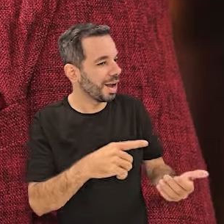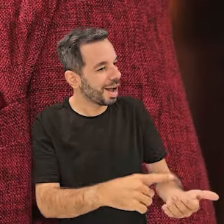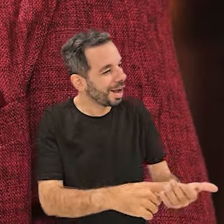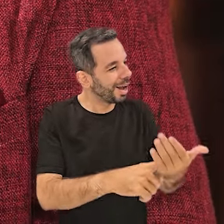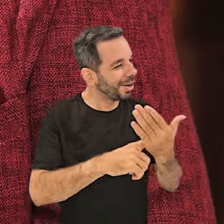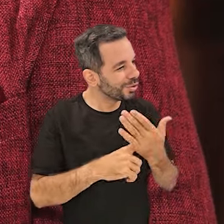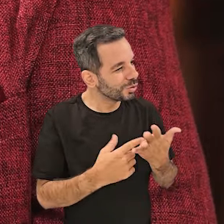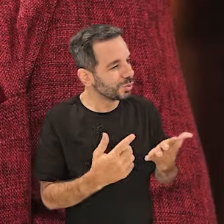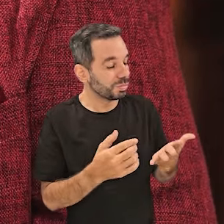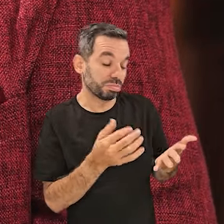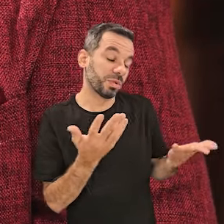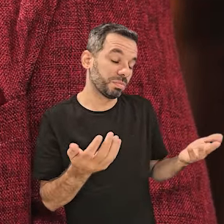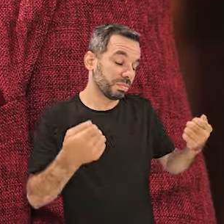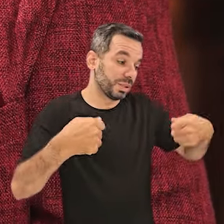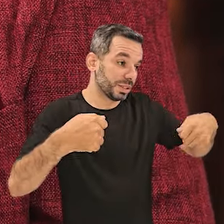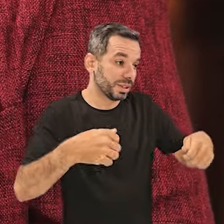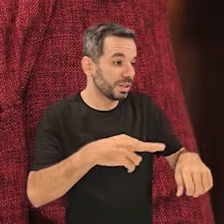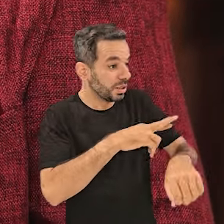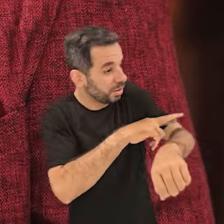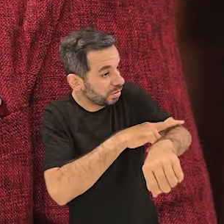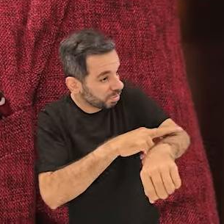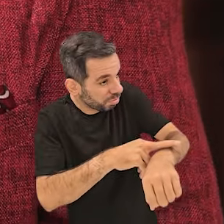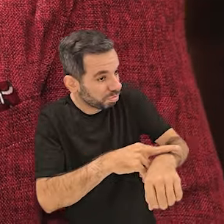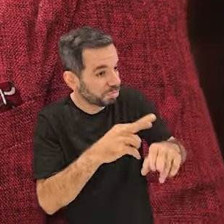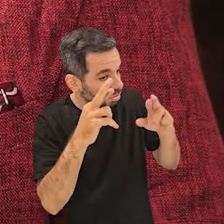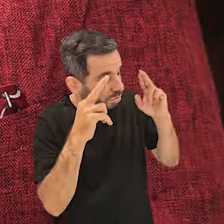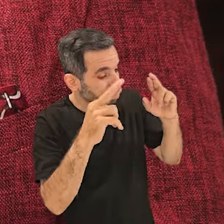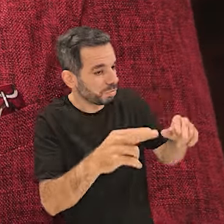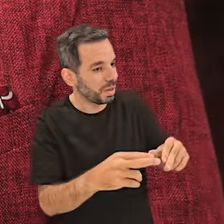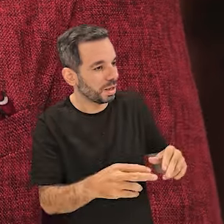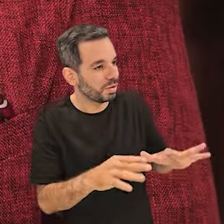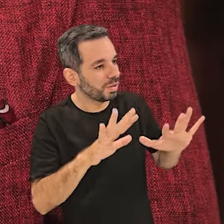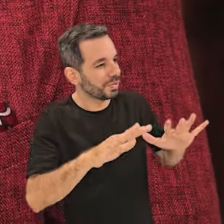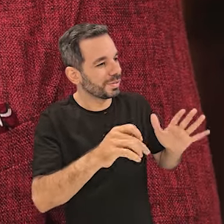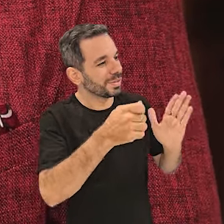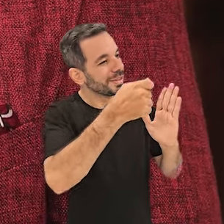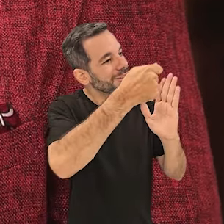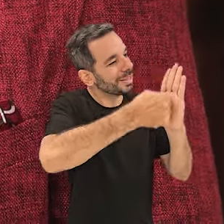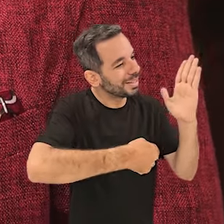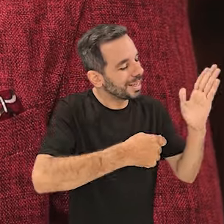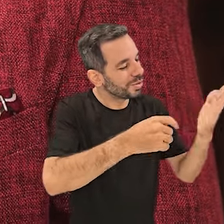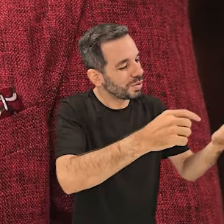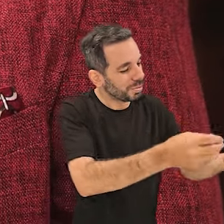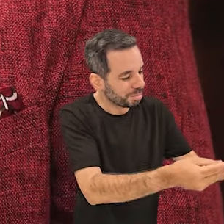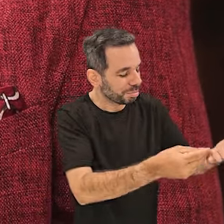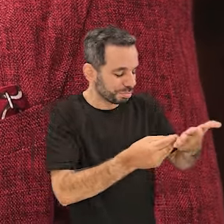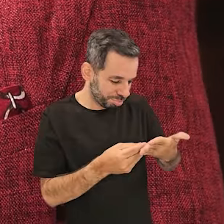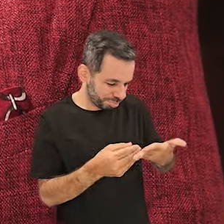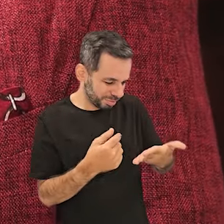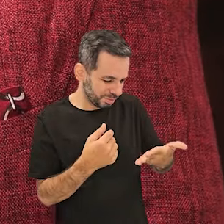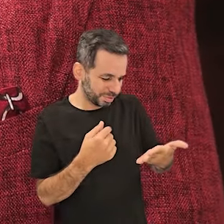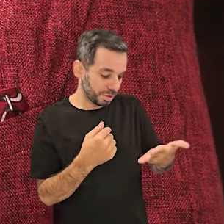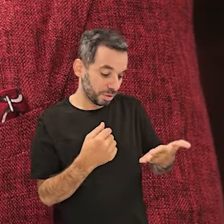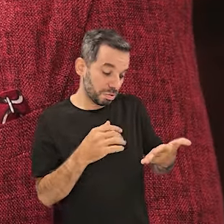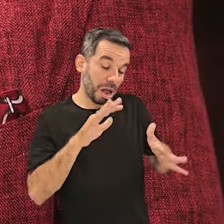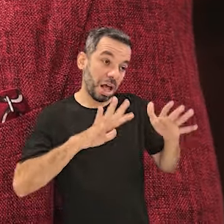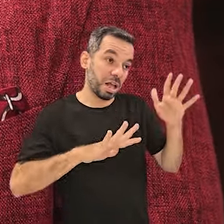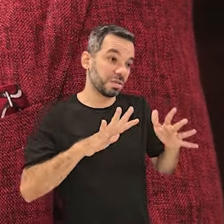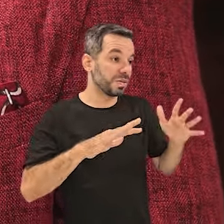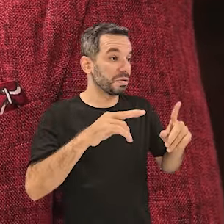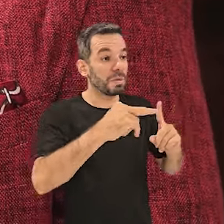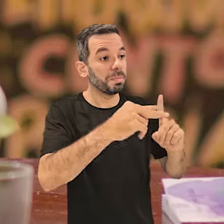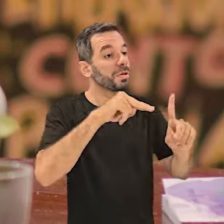muito fantástico. Essa acolhida ela é muito envolvida com respeito. Então, eu posso receber um texto do qual não faz parte do modo